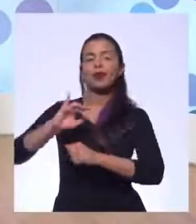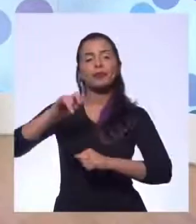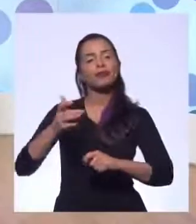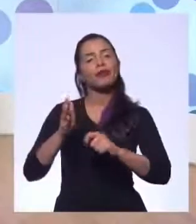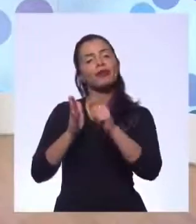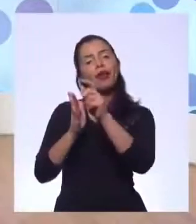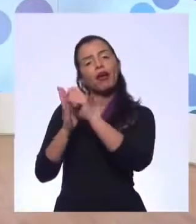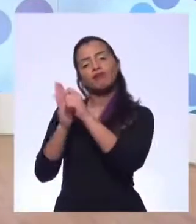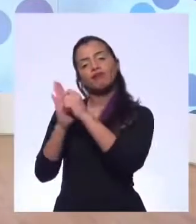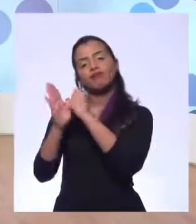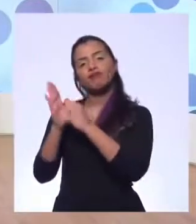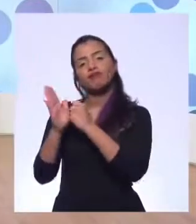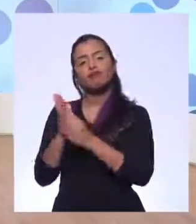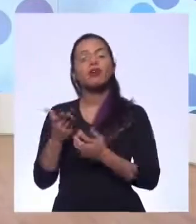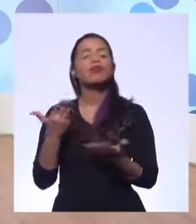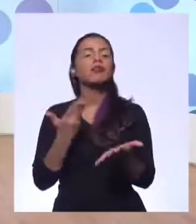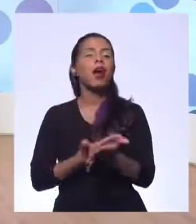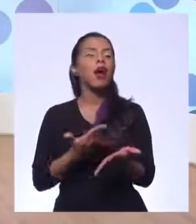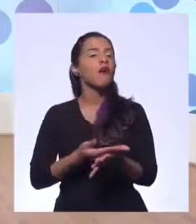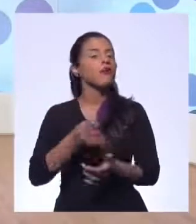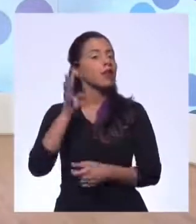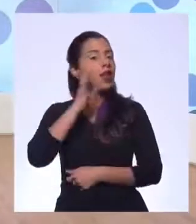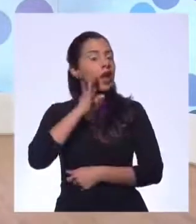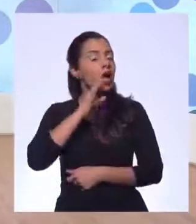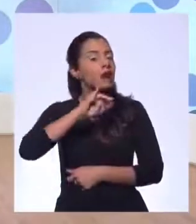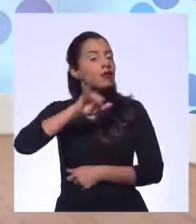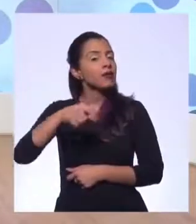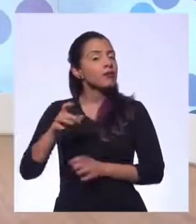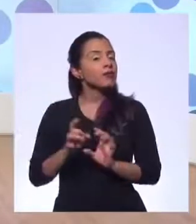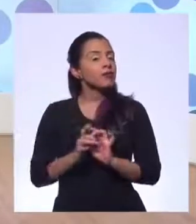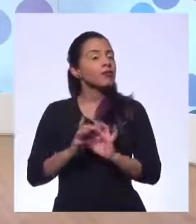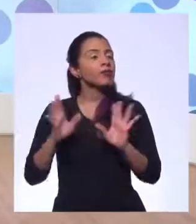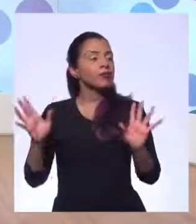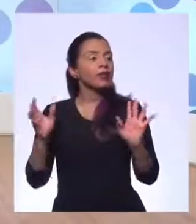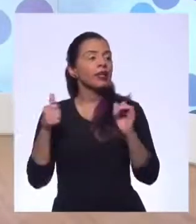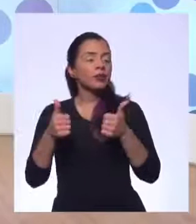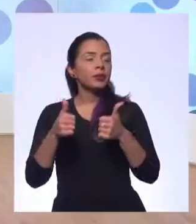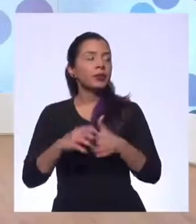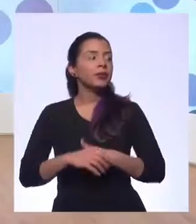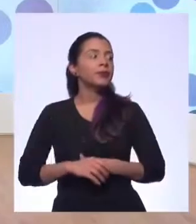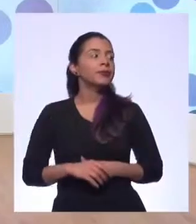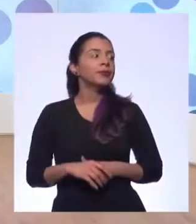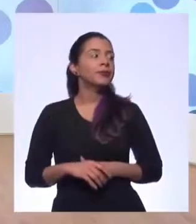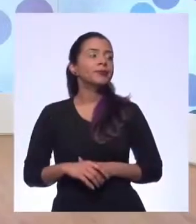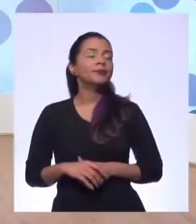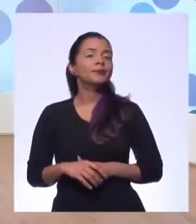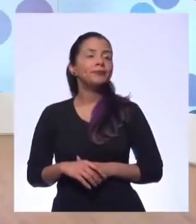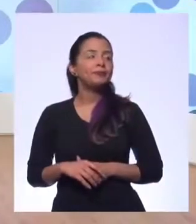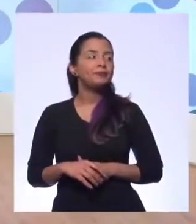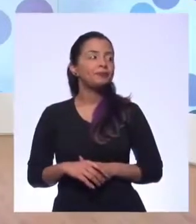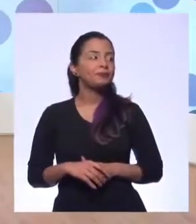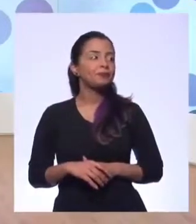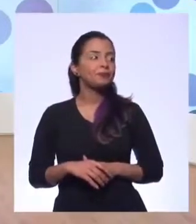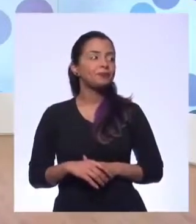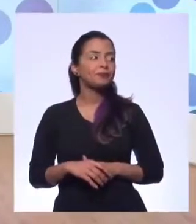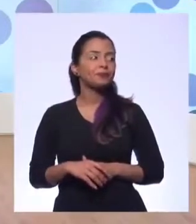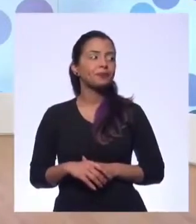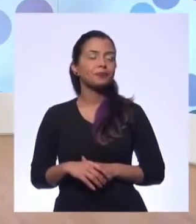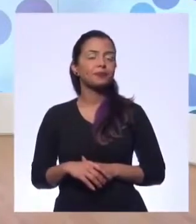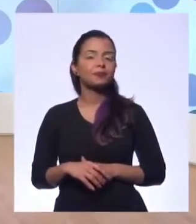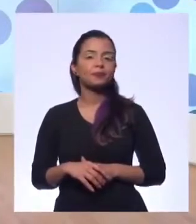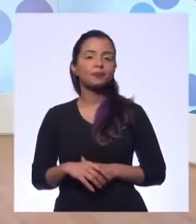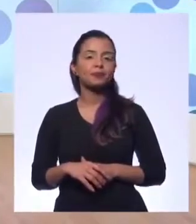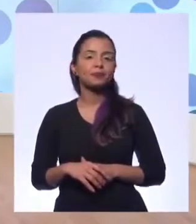anotações, pode. Essa aula é legal para vocês ficarem com o caderno mesmo na mão aí, anotando, apontando. Gente,